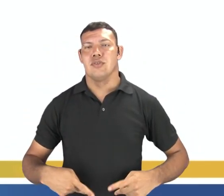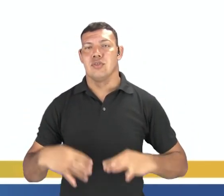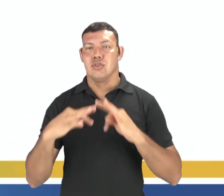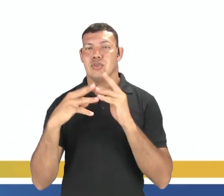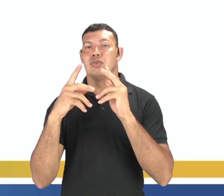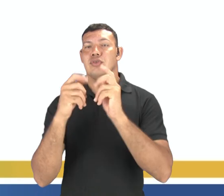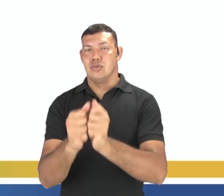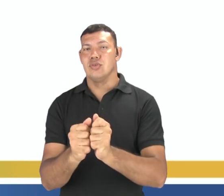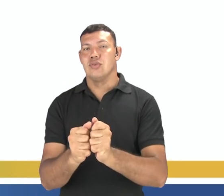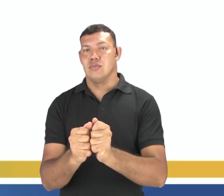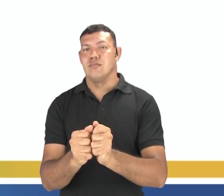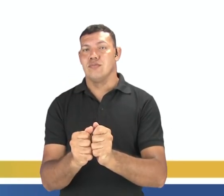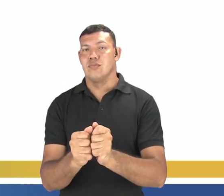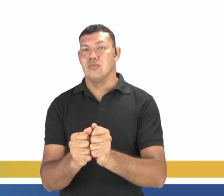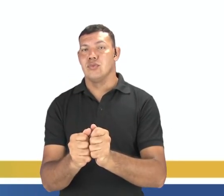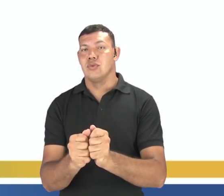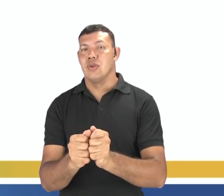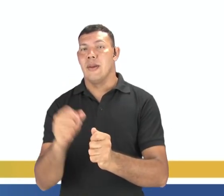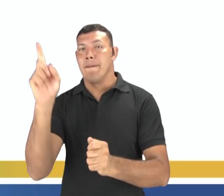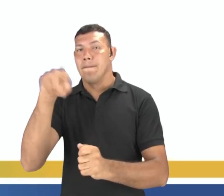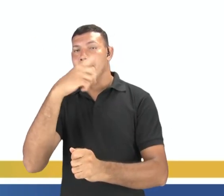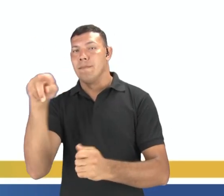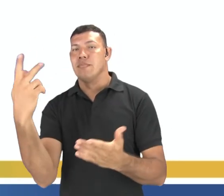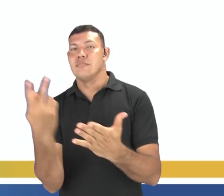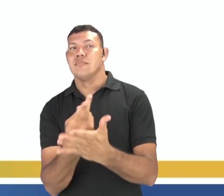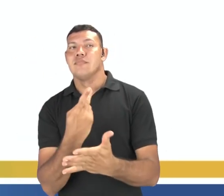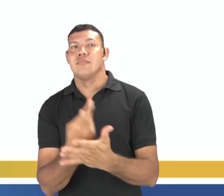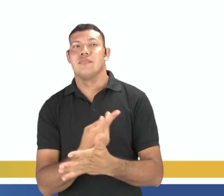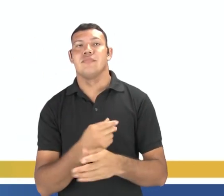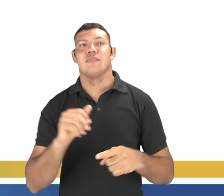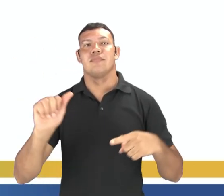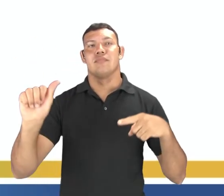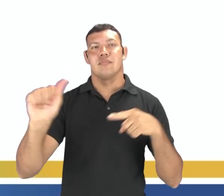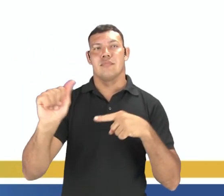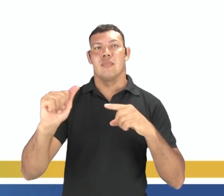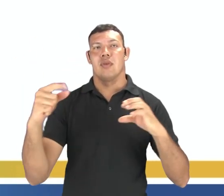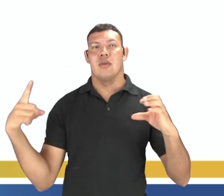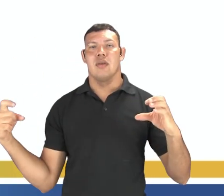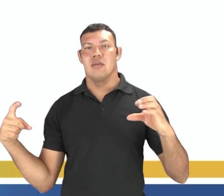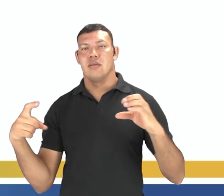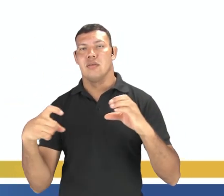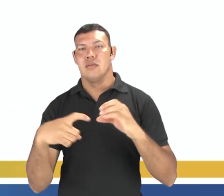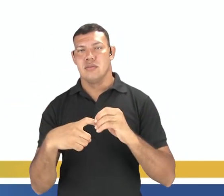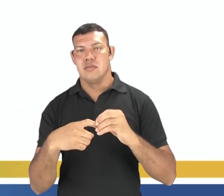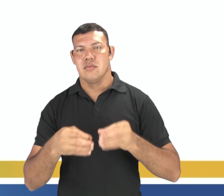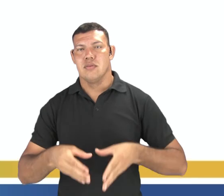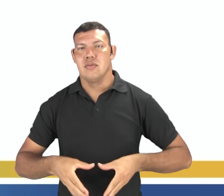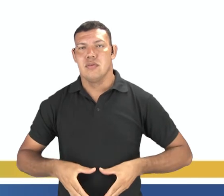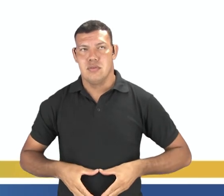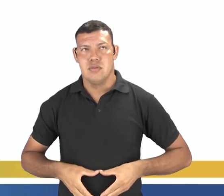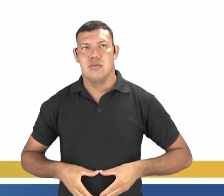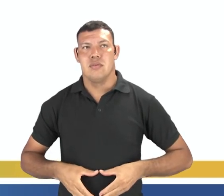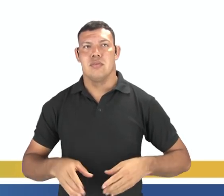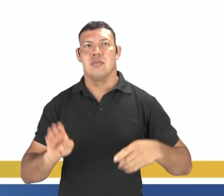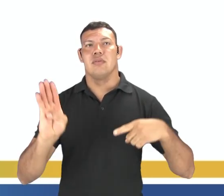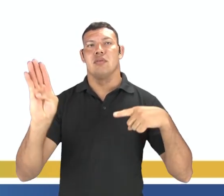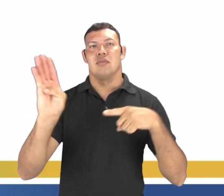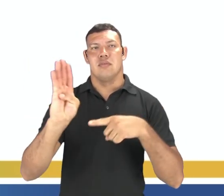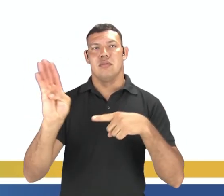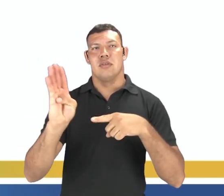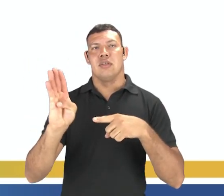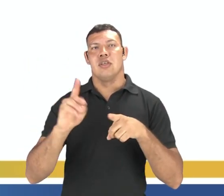corretos, é certo? Letra A fecundação ocorre no útero. B, a espermatogênese ocorre nos